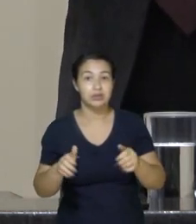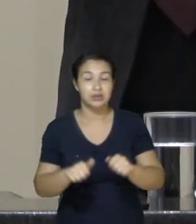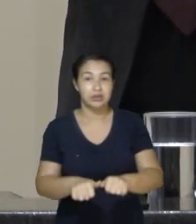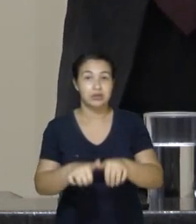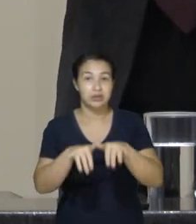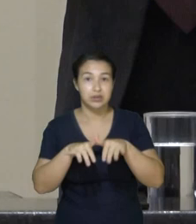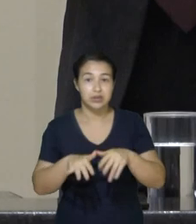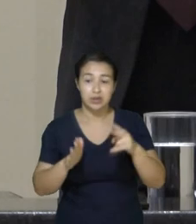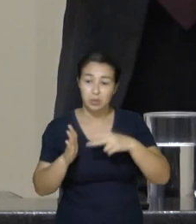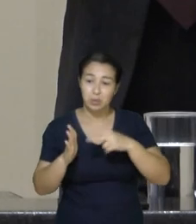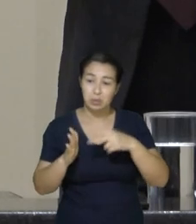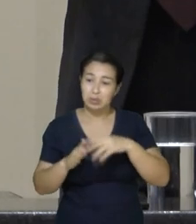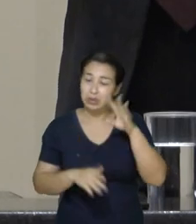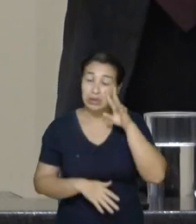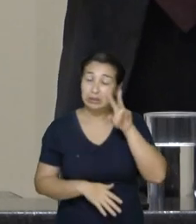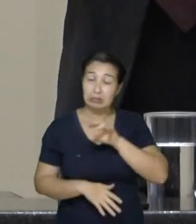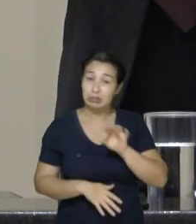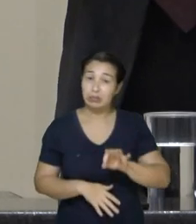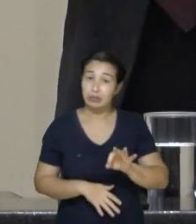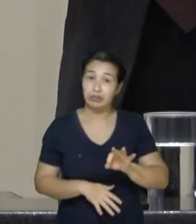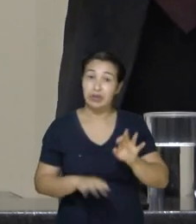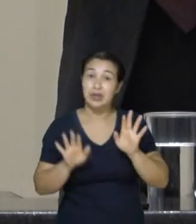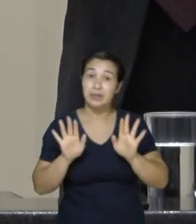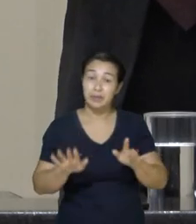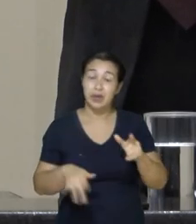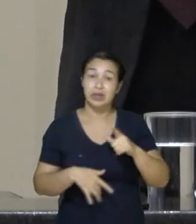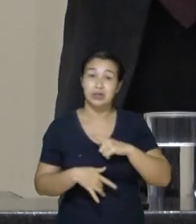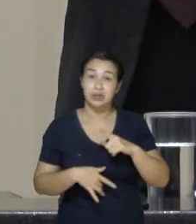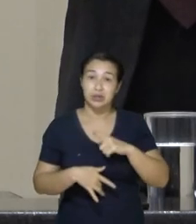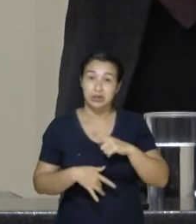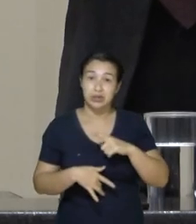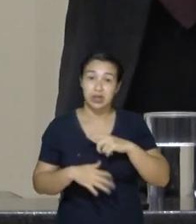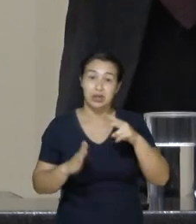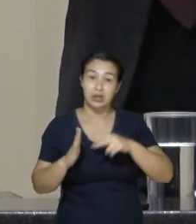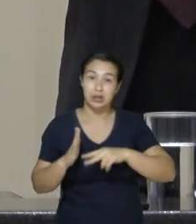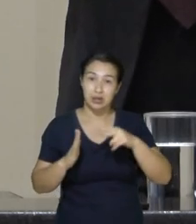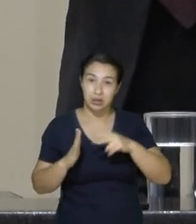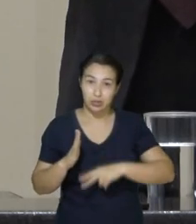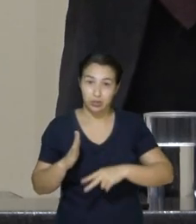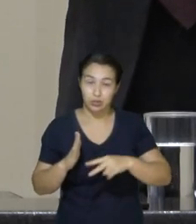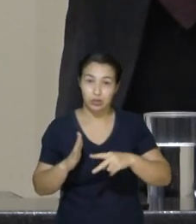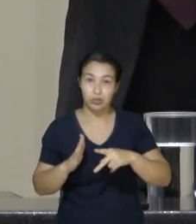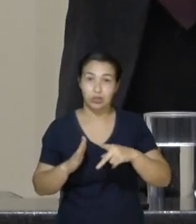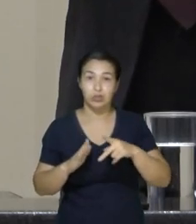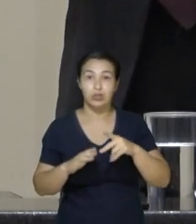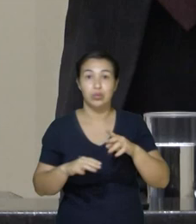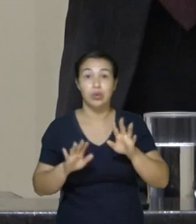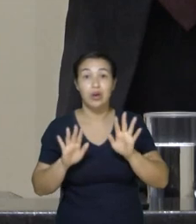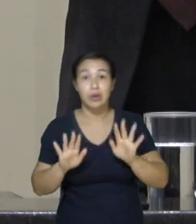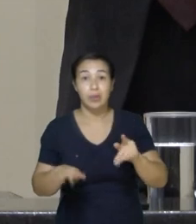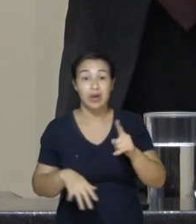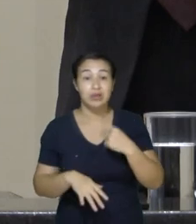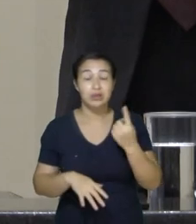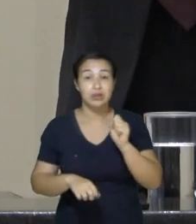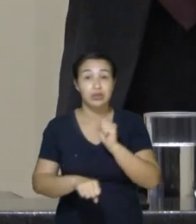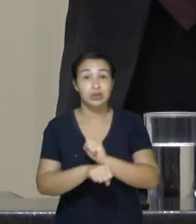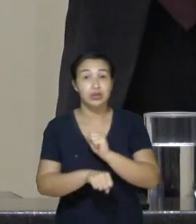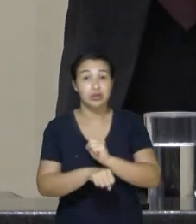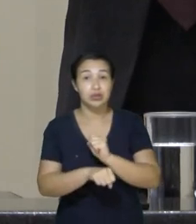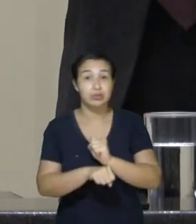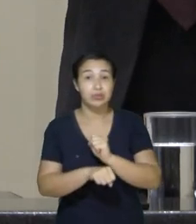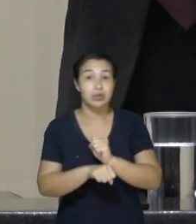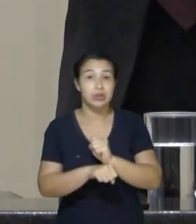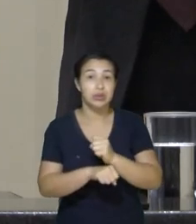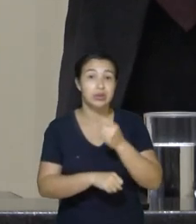não, mas já houve, foi aprovado. Houve a leitura pelo presidente, mas nós estávamos esperando a leitura da votação em